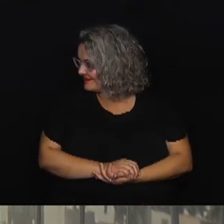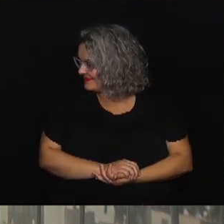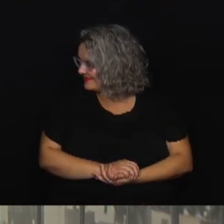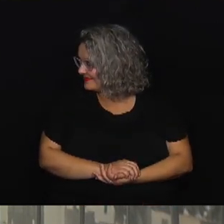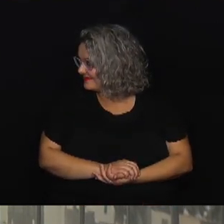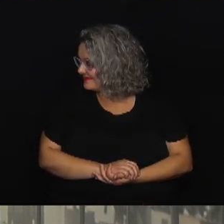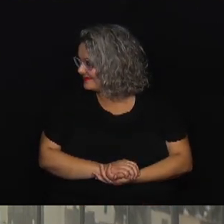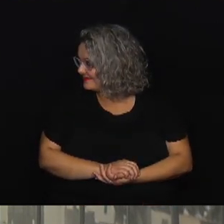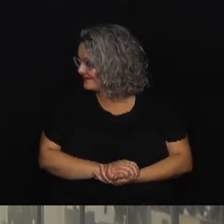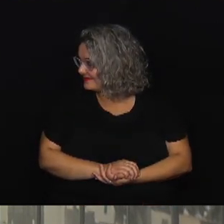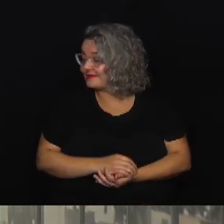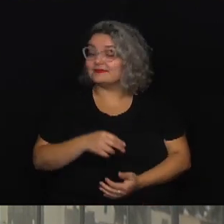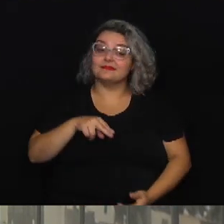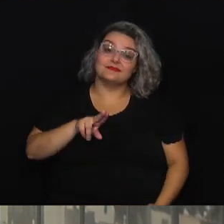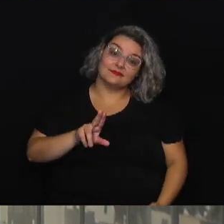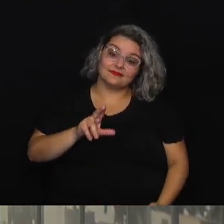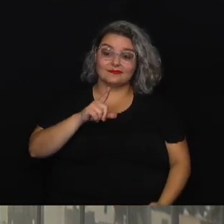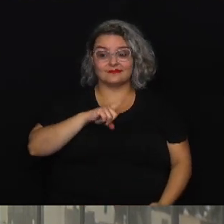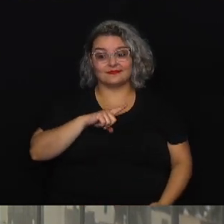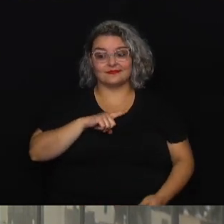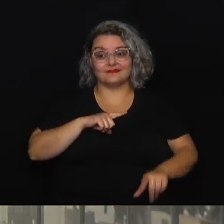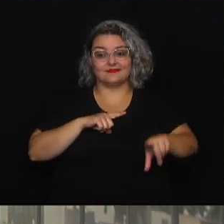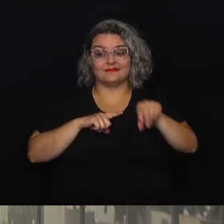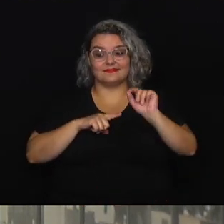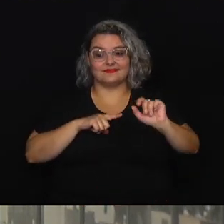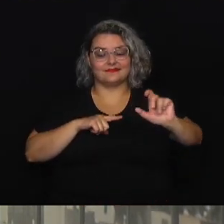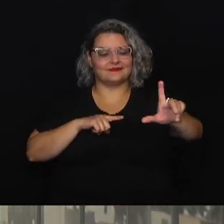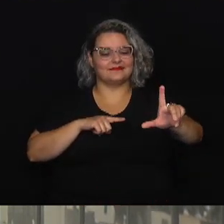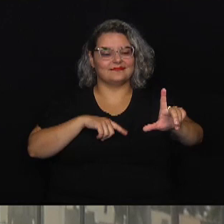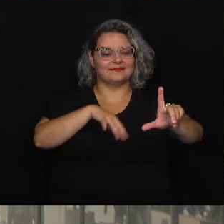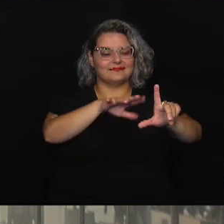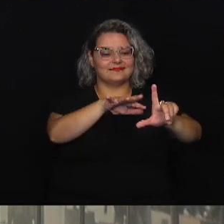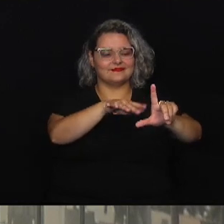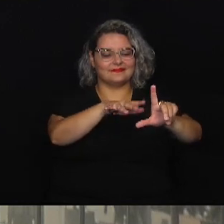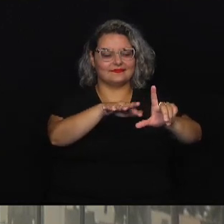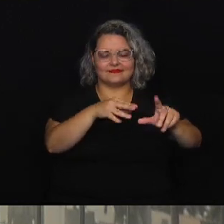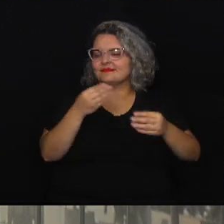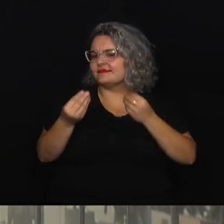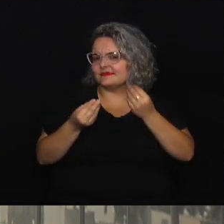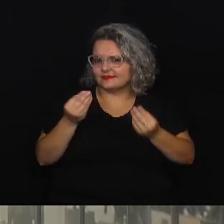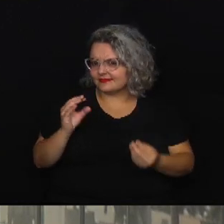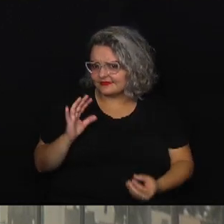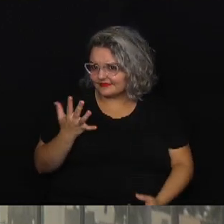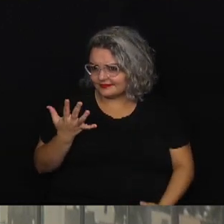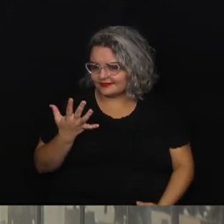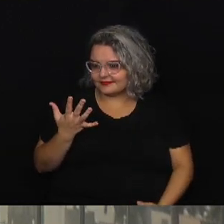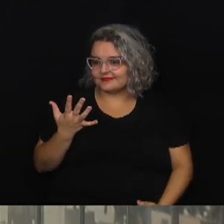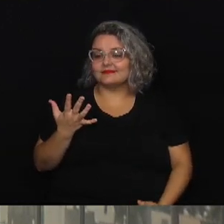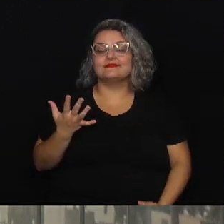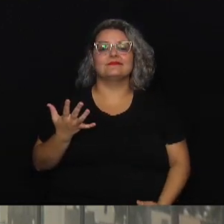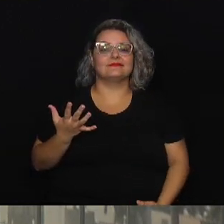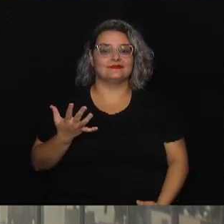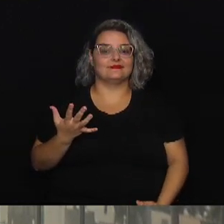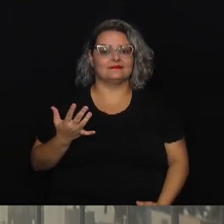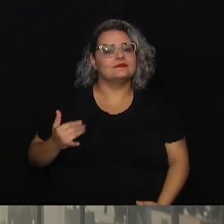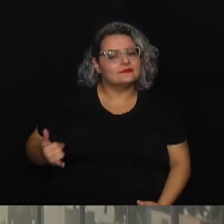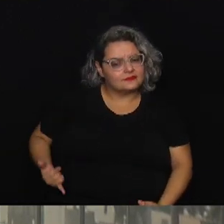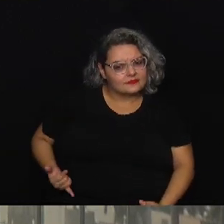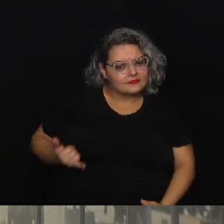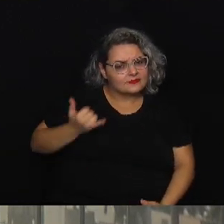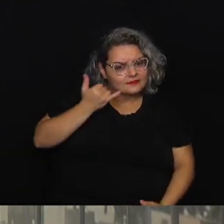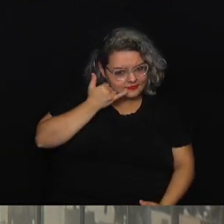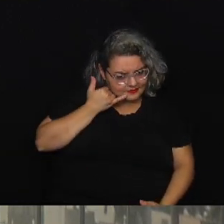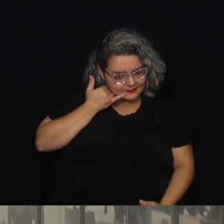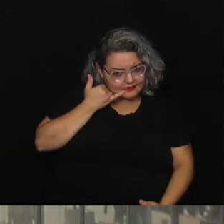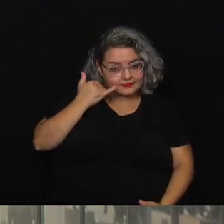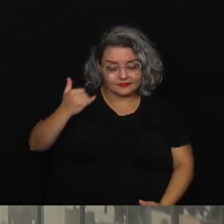978293776. Ou você tem a opção de enviar uma mensagem através do nosso QR Code. Como é que ele funciona? Está com o seu celular aí